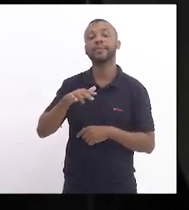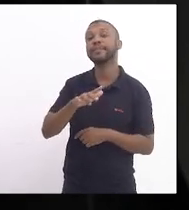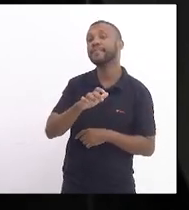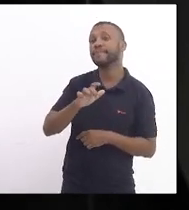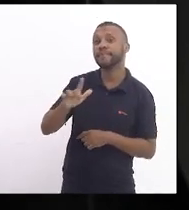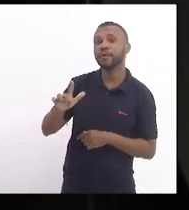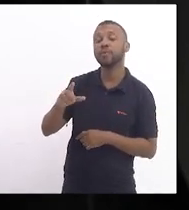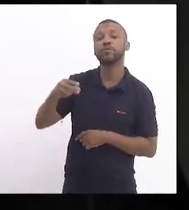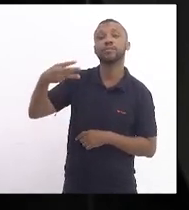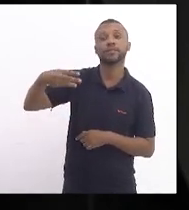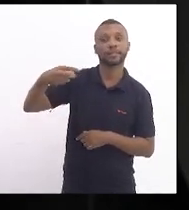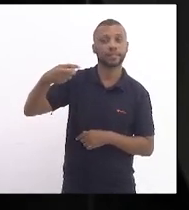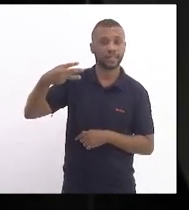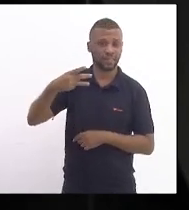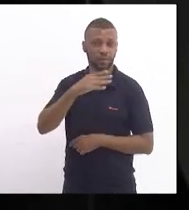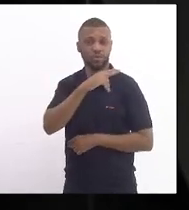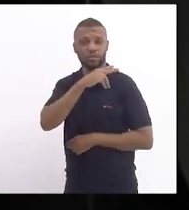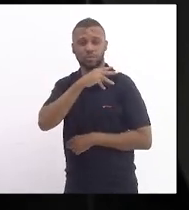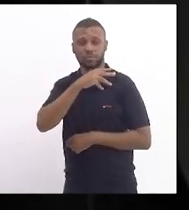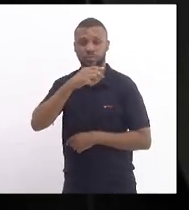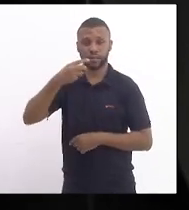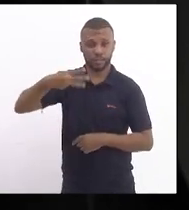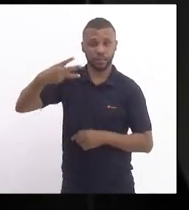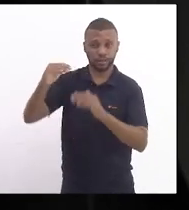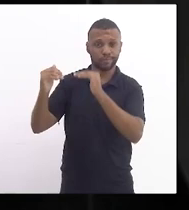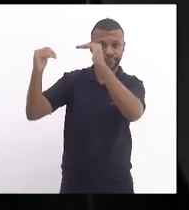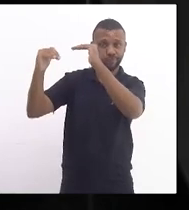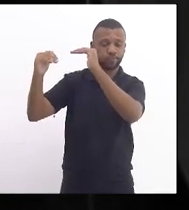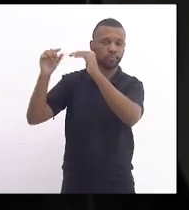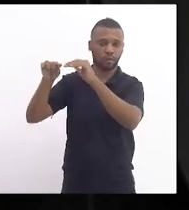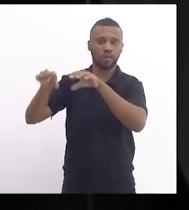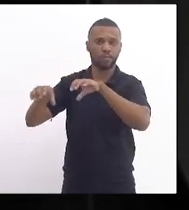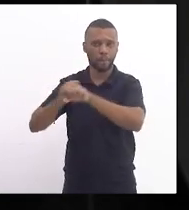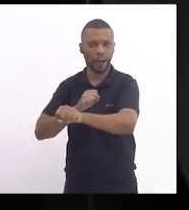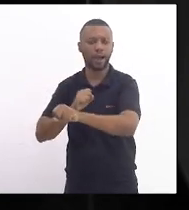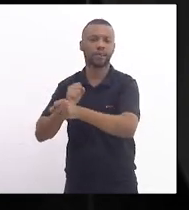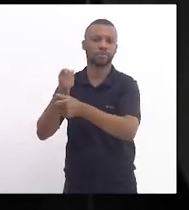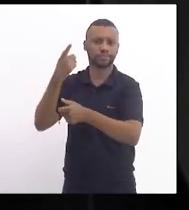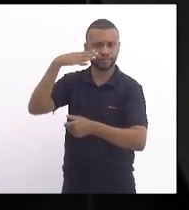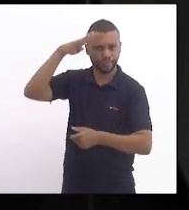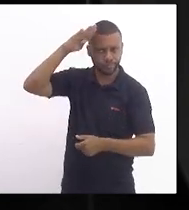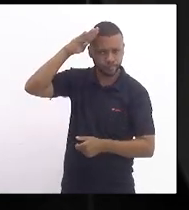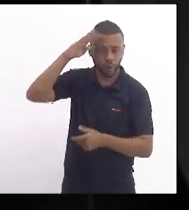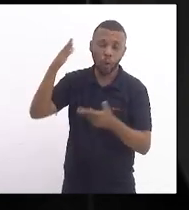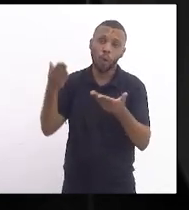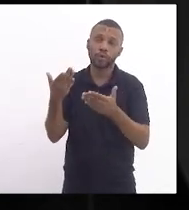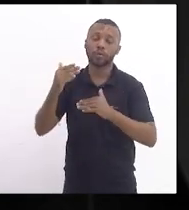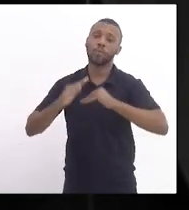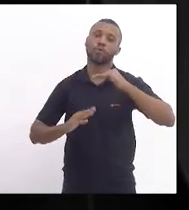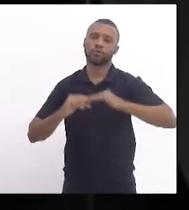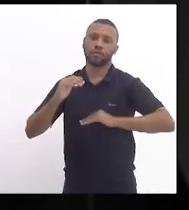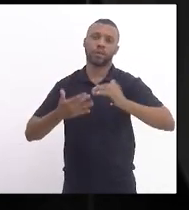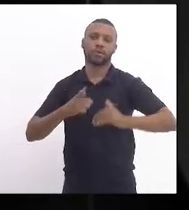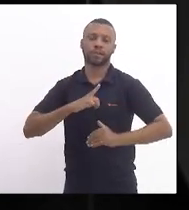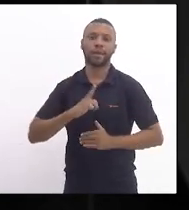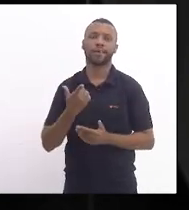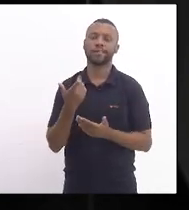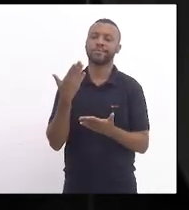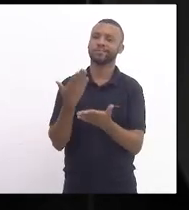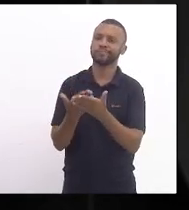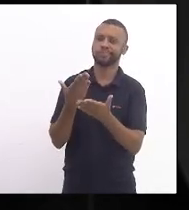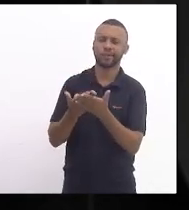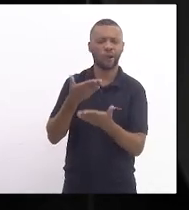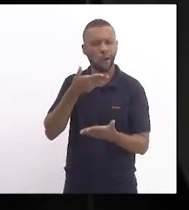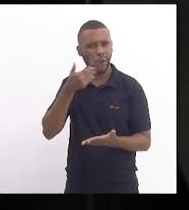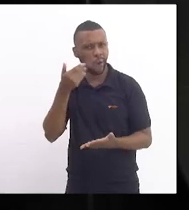terceiro grau a polícia civil hoje é composta de profissionais de policiais de homens e de mulheres que é todo o tempo